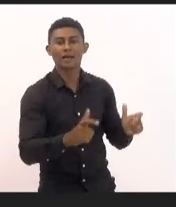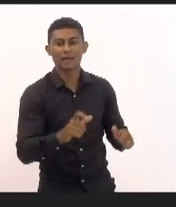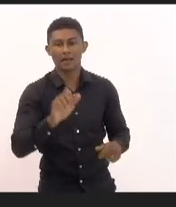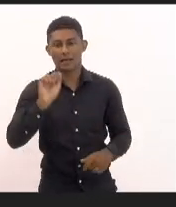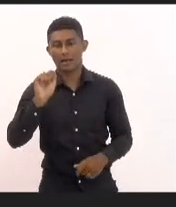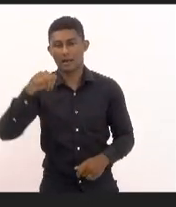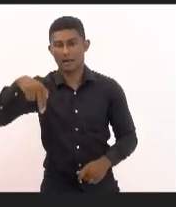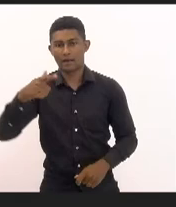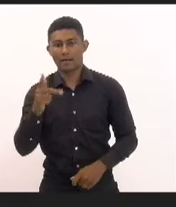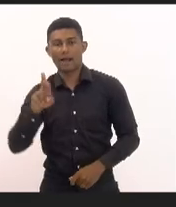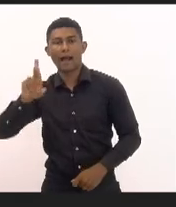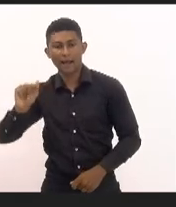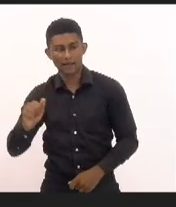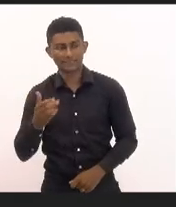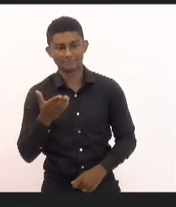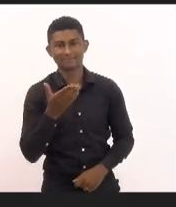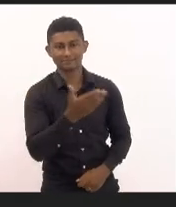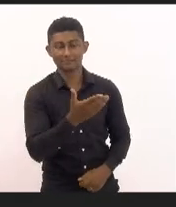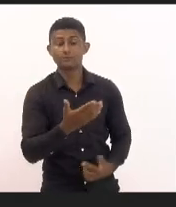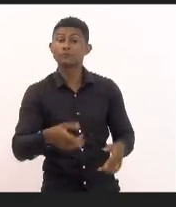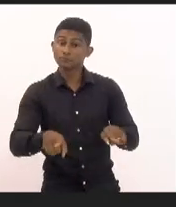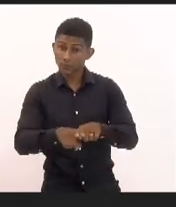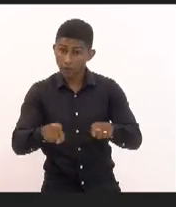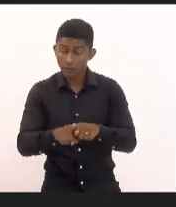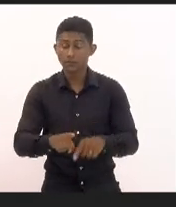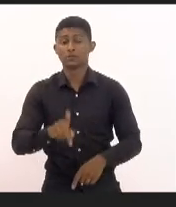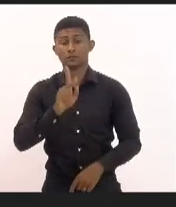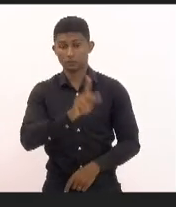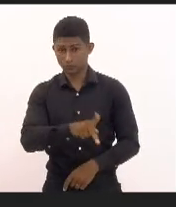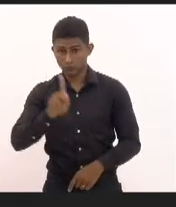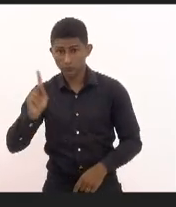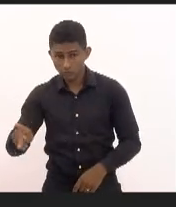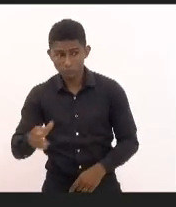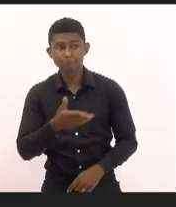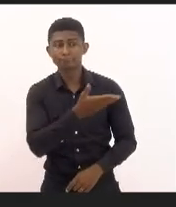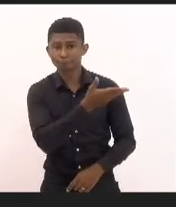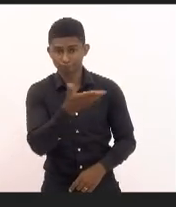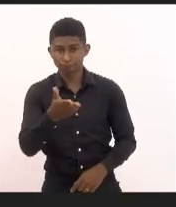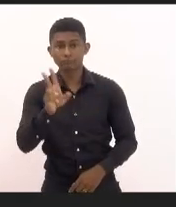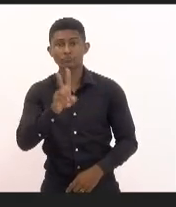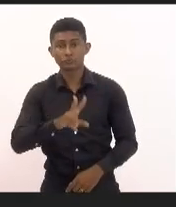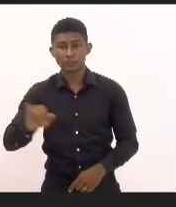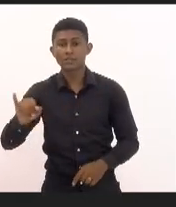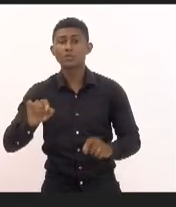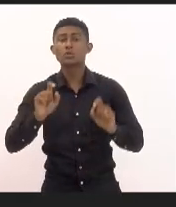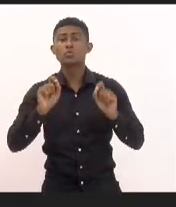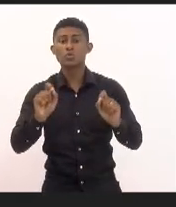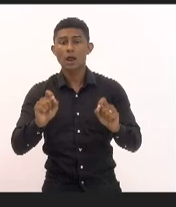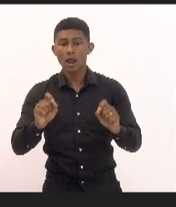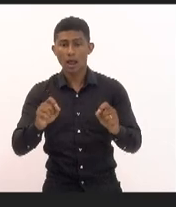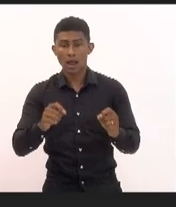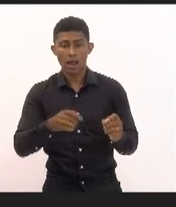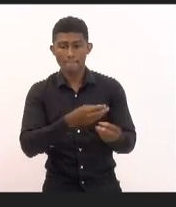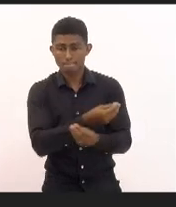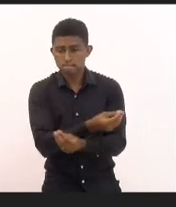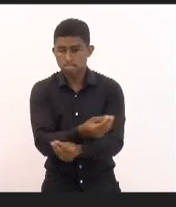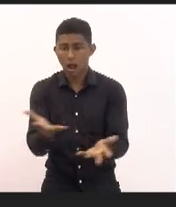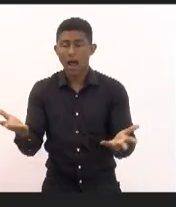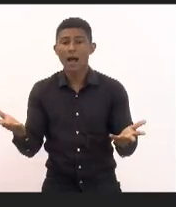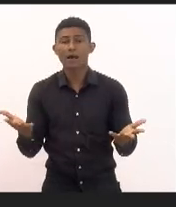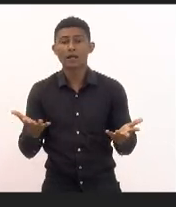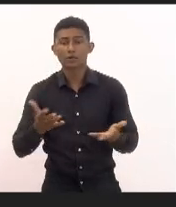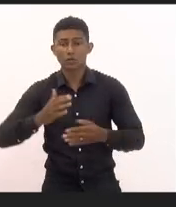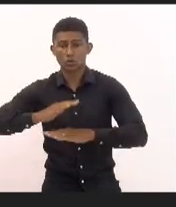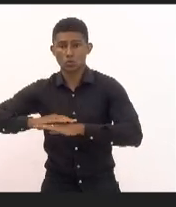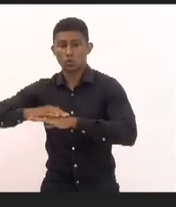Assim como também os professores vão estar recebendo notebooks. São cerca